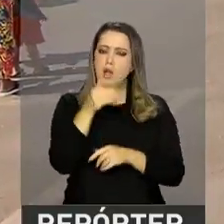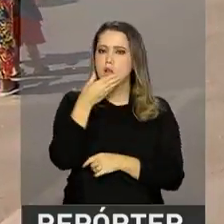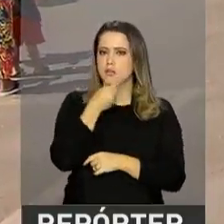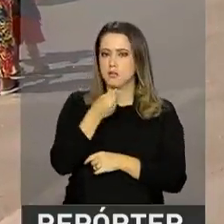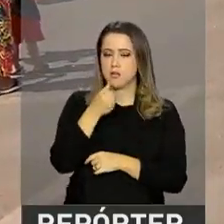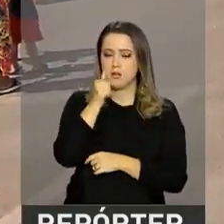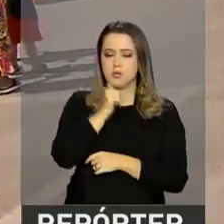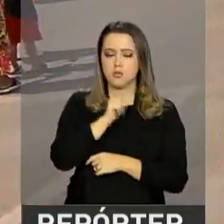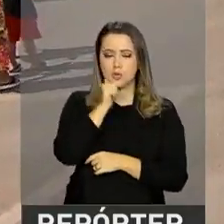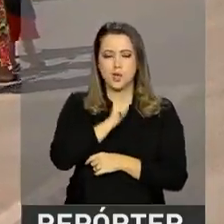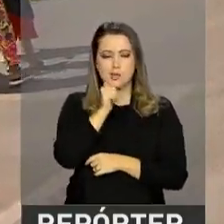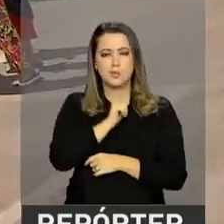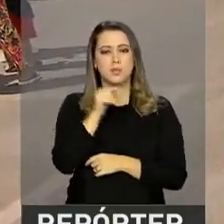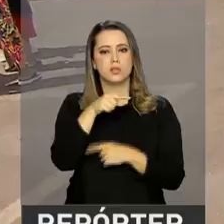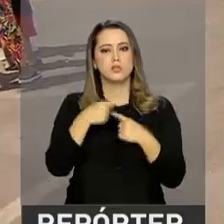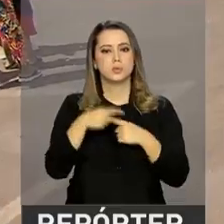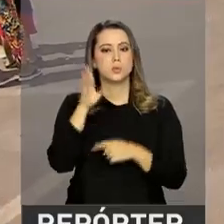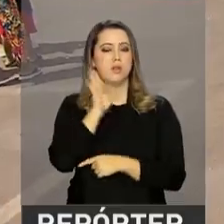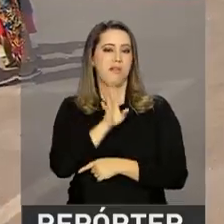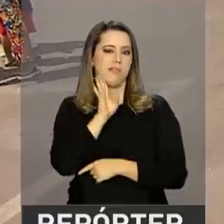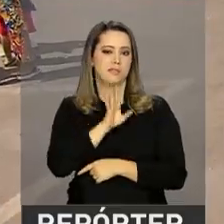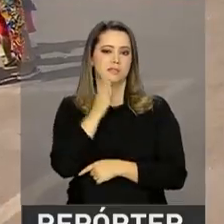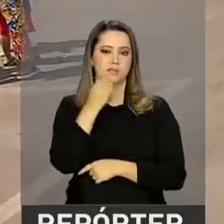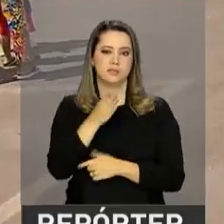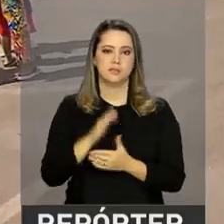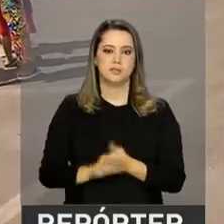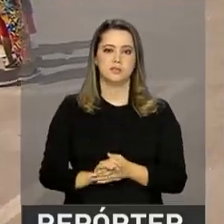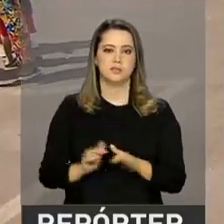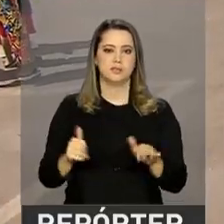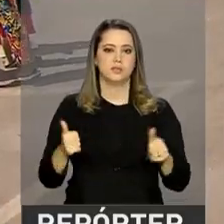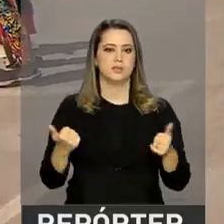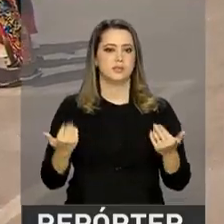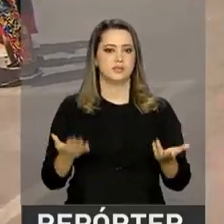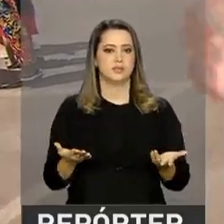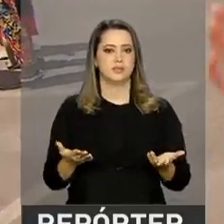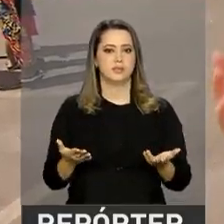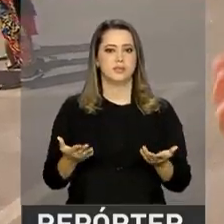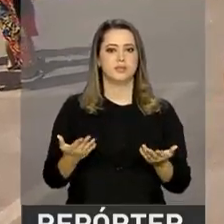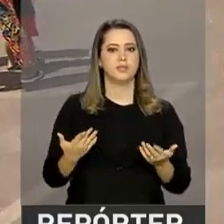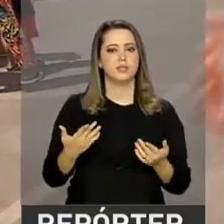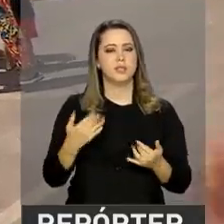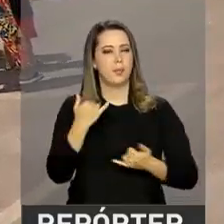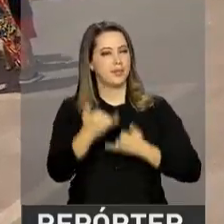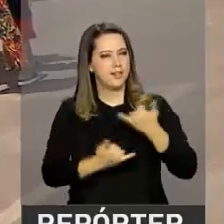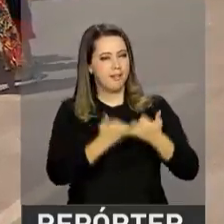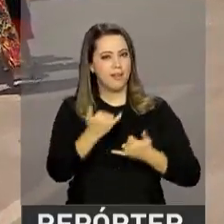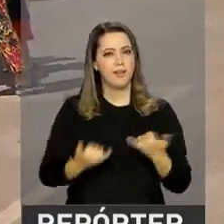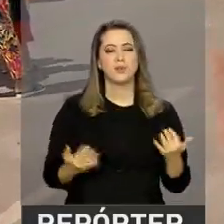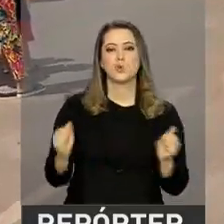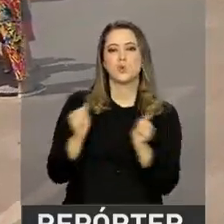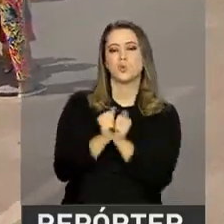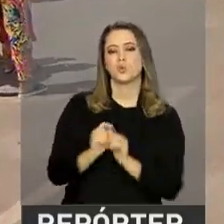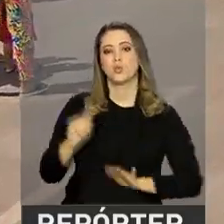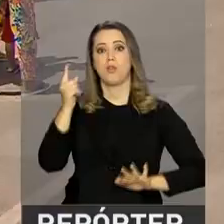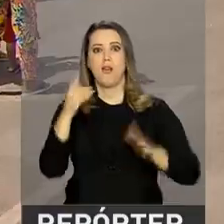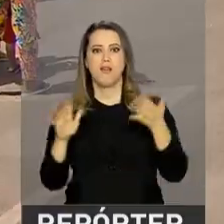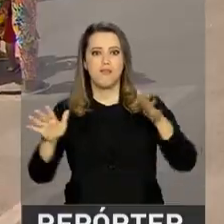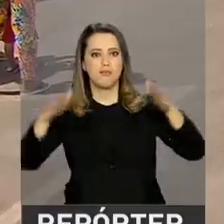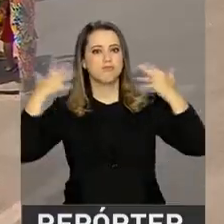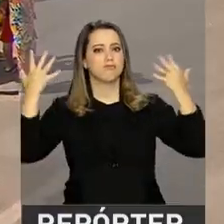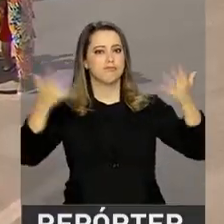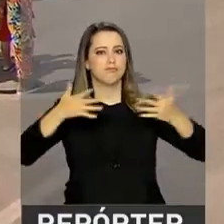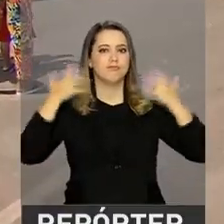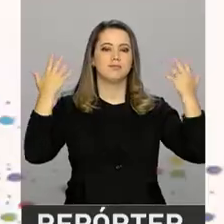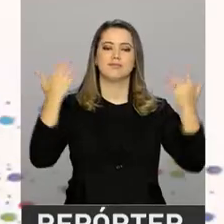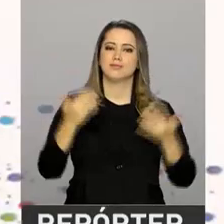nesse caso. Eu acho que seria muito legal da parte. E curtir o carnaval, né? Com muita alegria